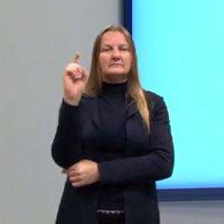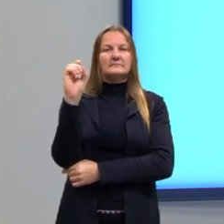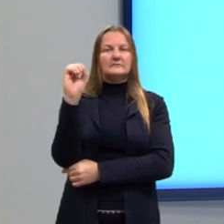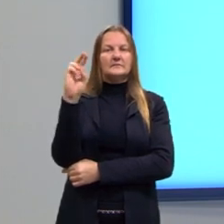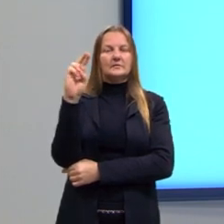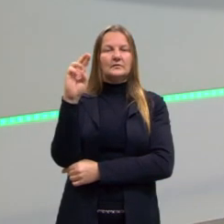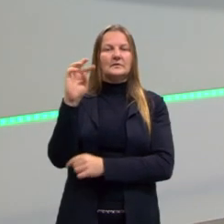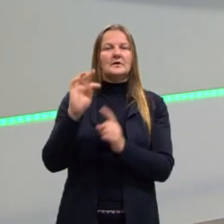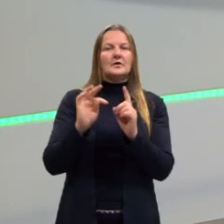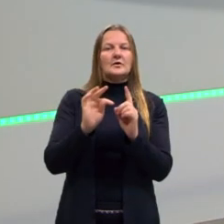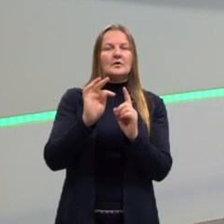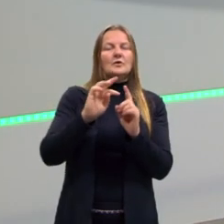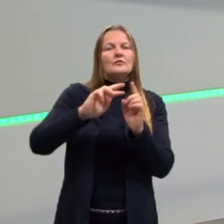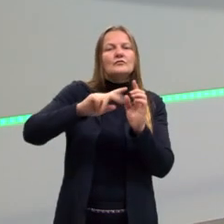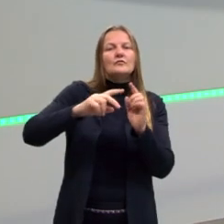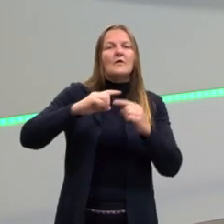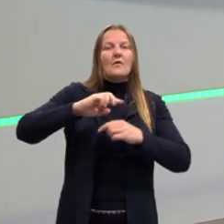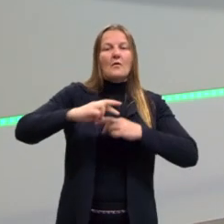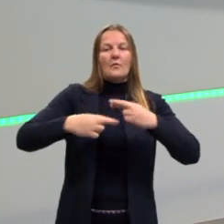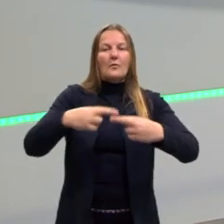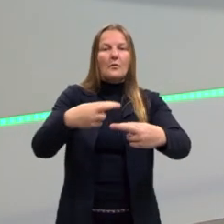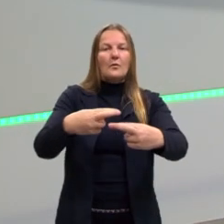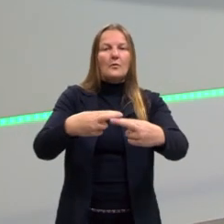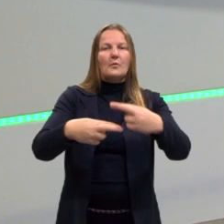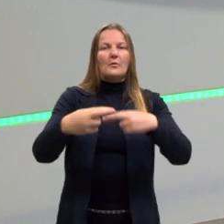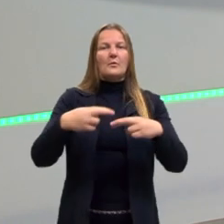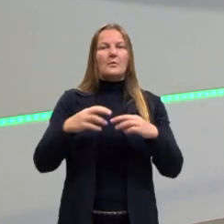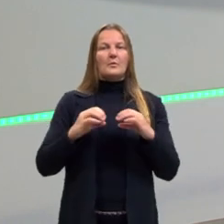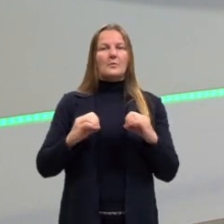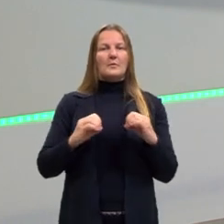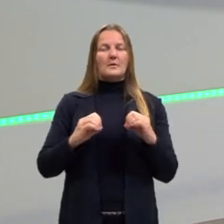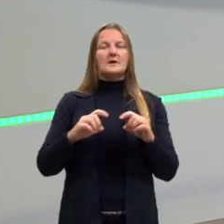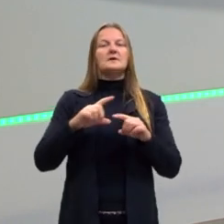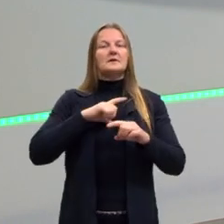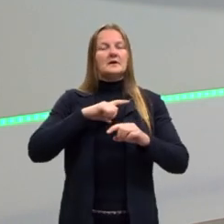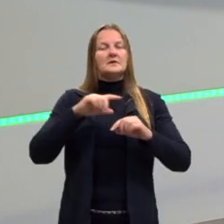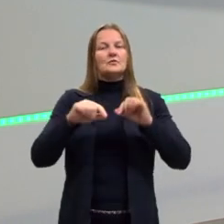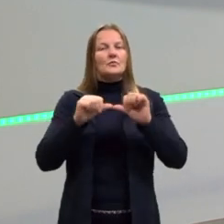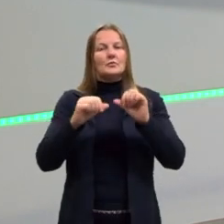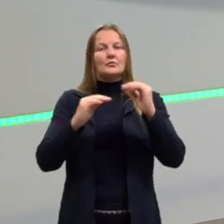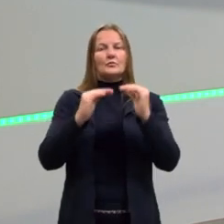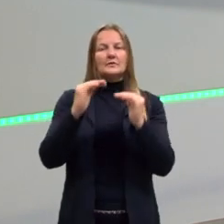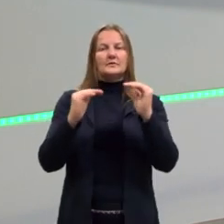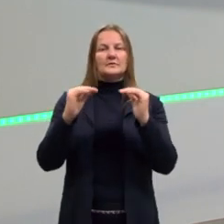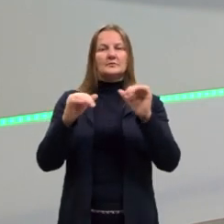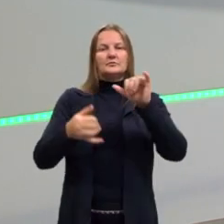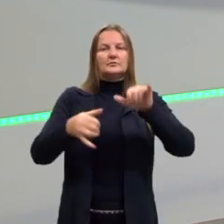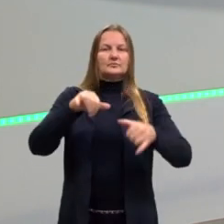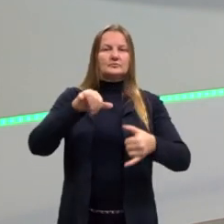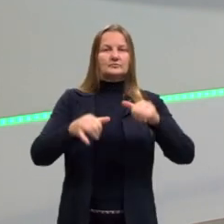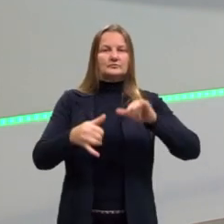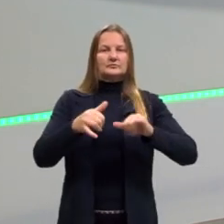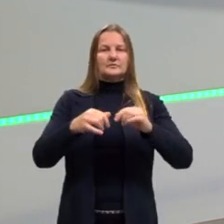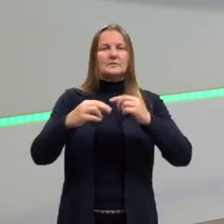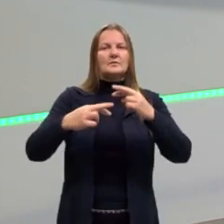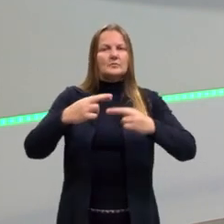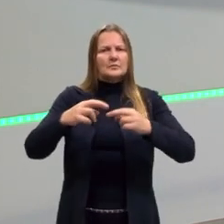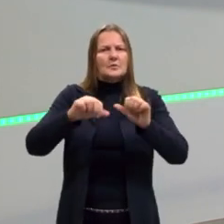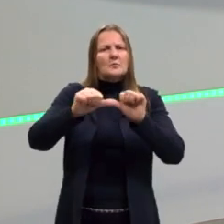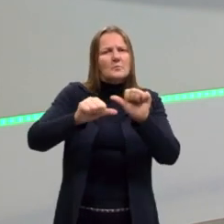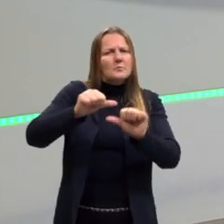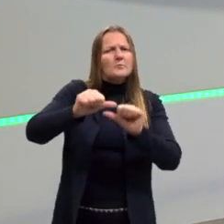então ele Altera a velocidade da reação que ele vai sim alterar o estado de Equilíbrio essas modificações